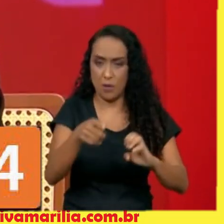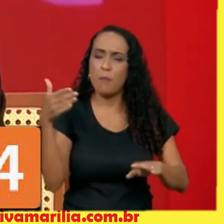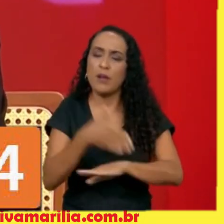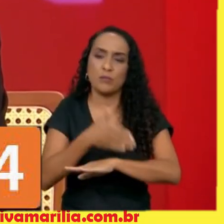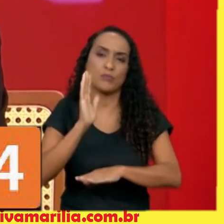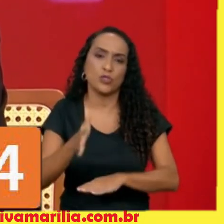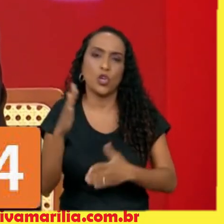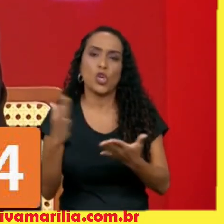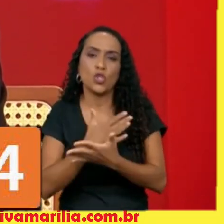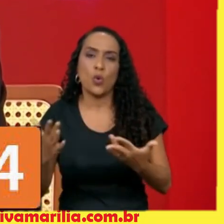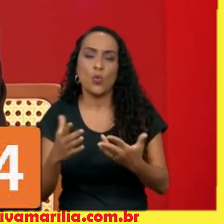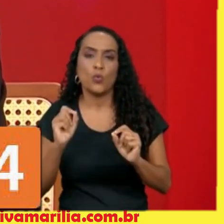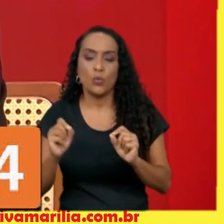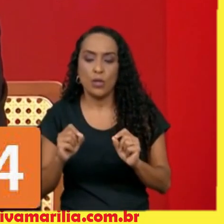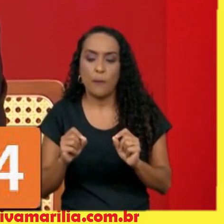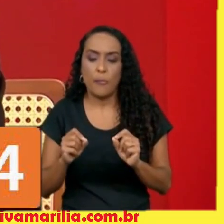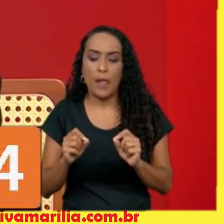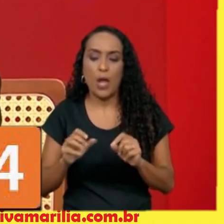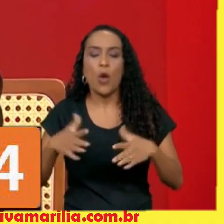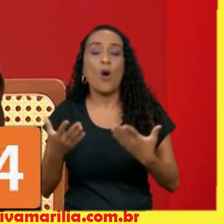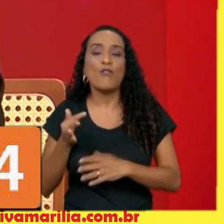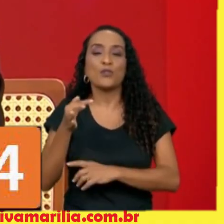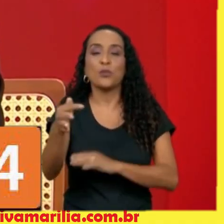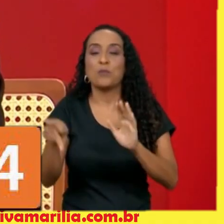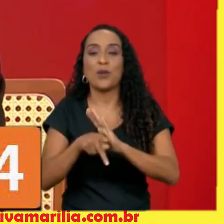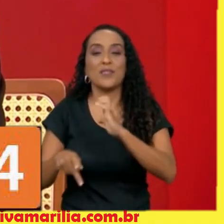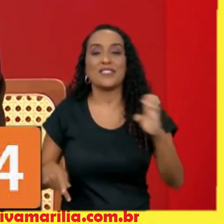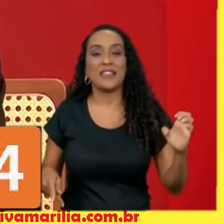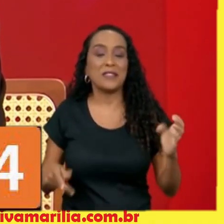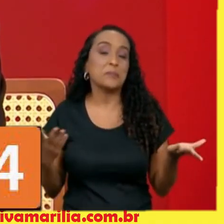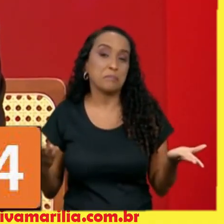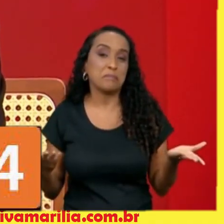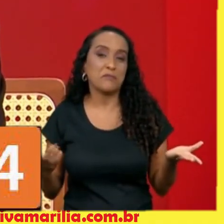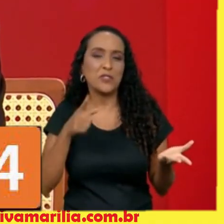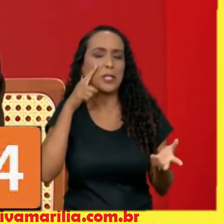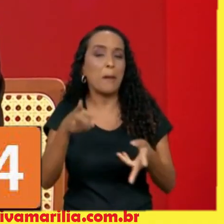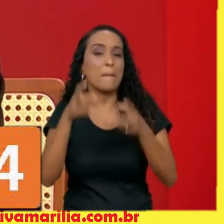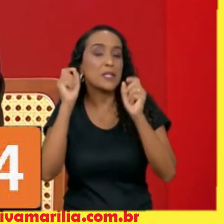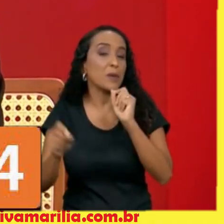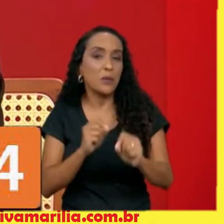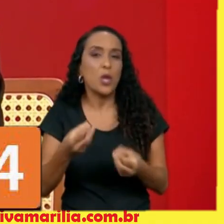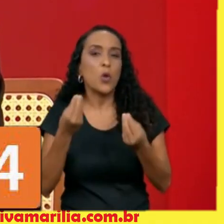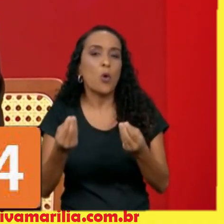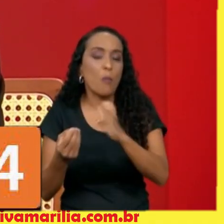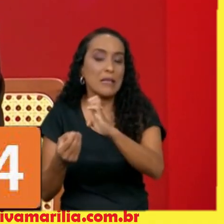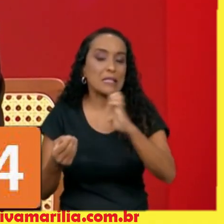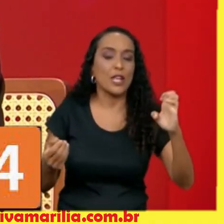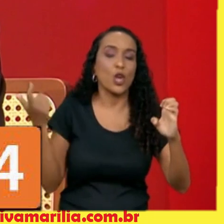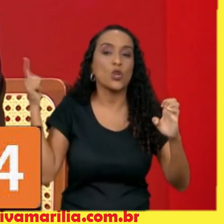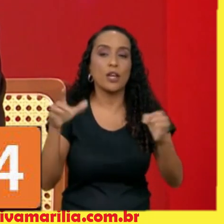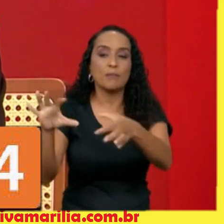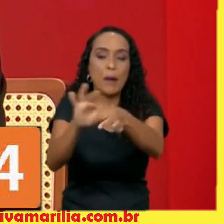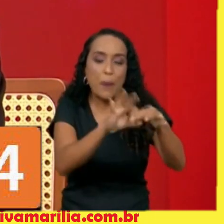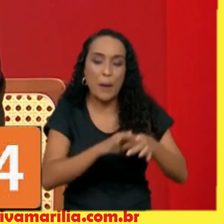alguns, aliás, né? Qual é o futuro da esquerda? Gessé, o que você está vendo, assim? Como que a esquerda consegue se reconectar com essas